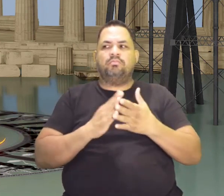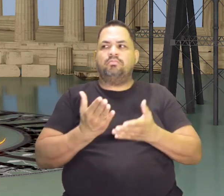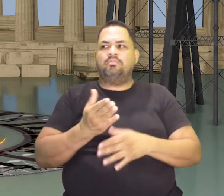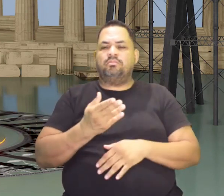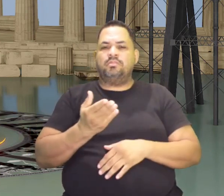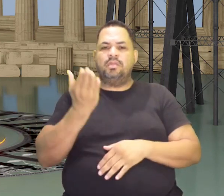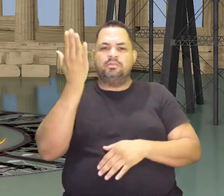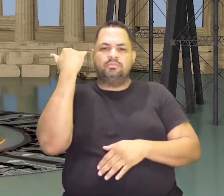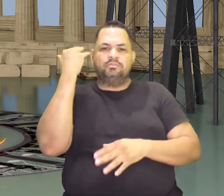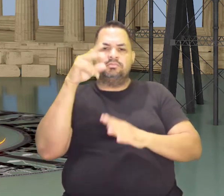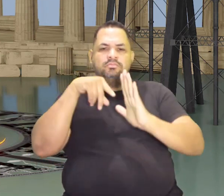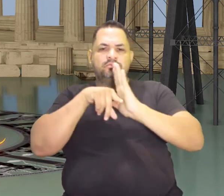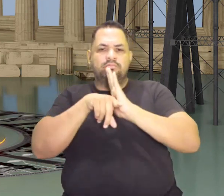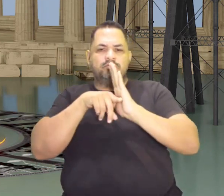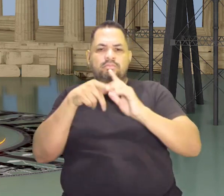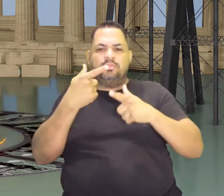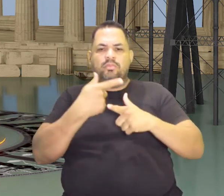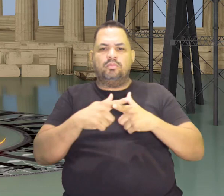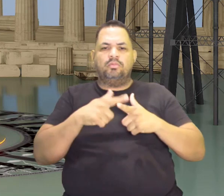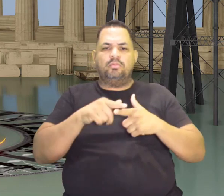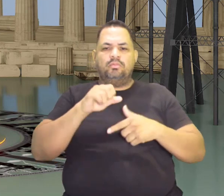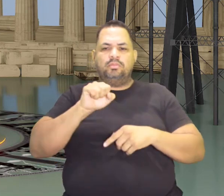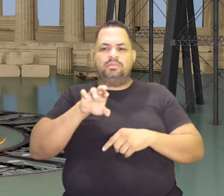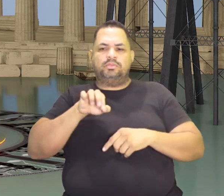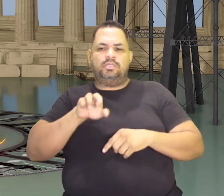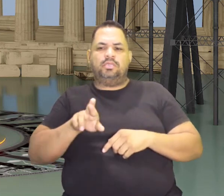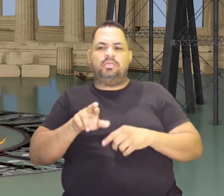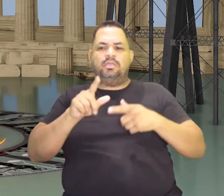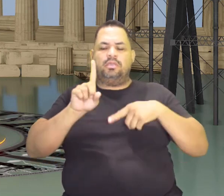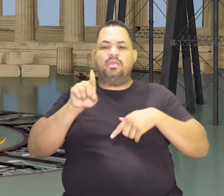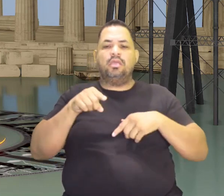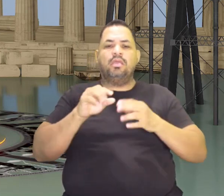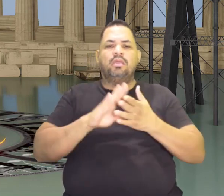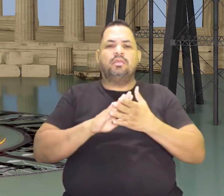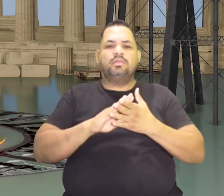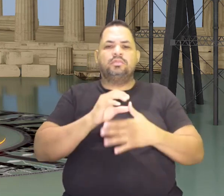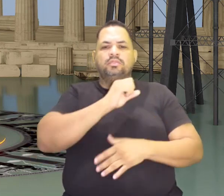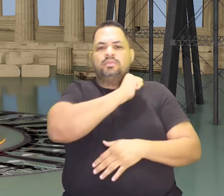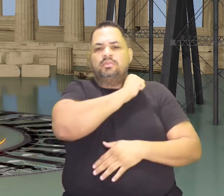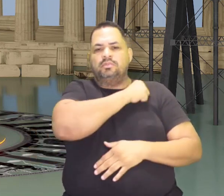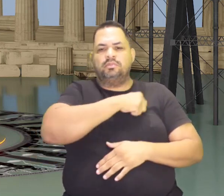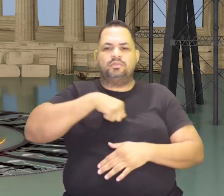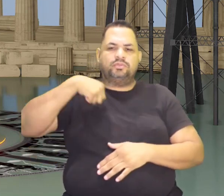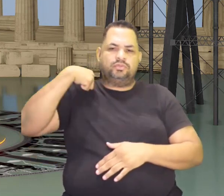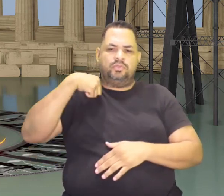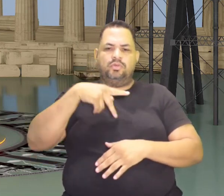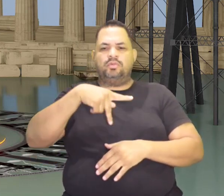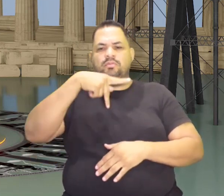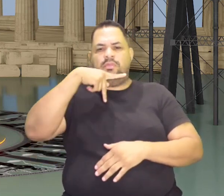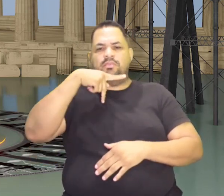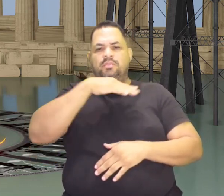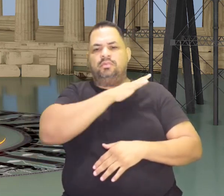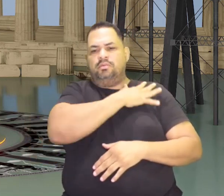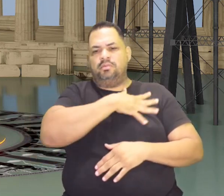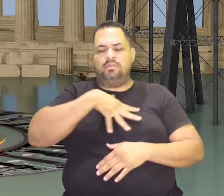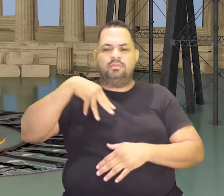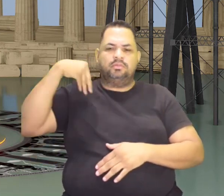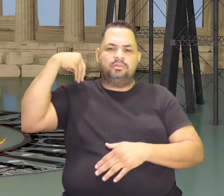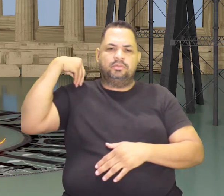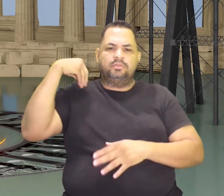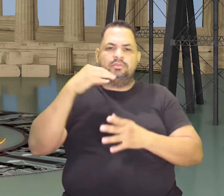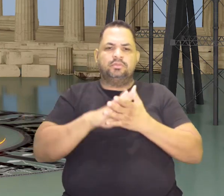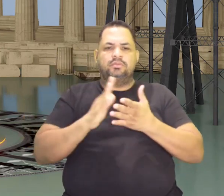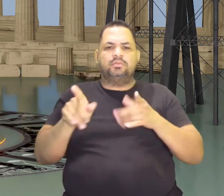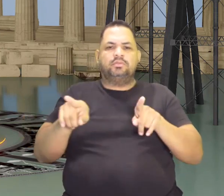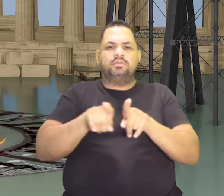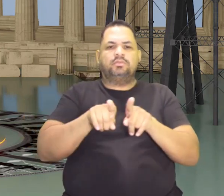eles pesquisavam o problema do ser, né? Inclusive Sócrates, Platão, Aristóteles levaram um